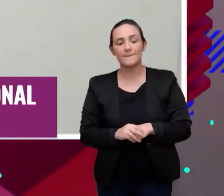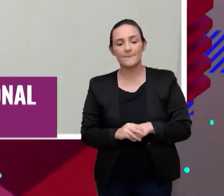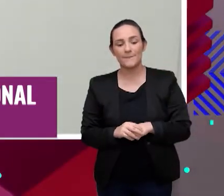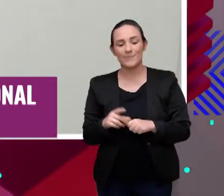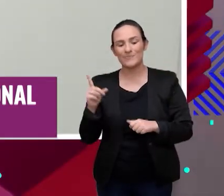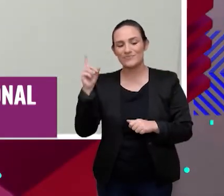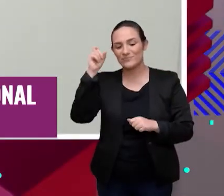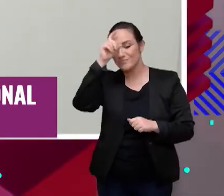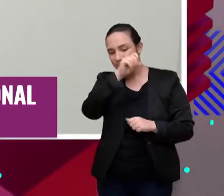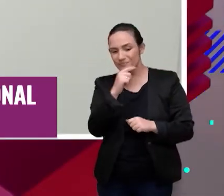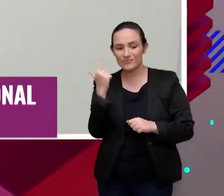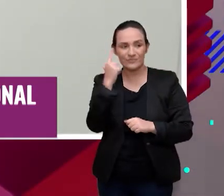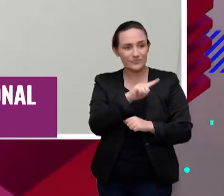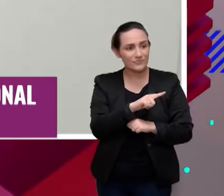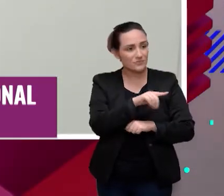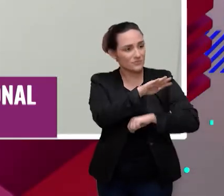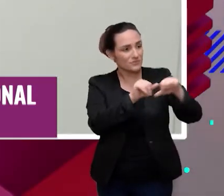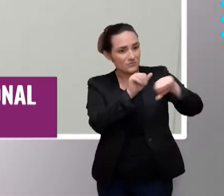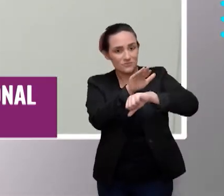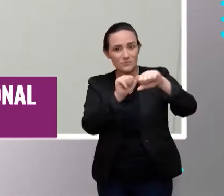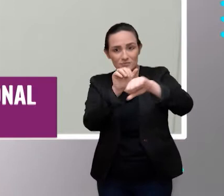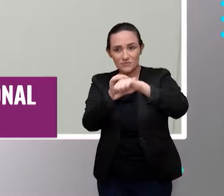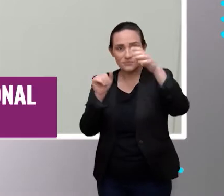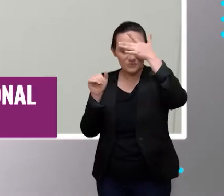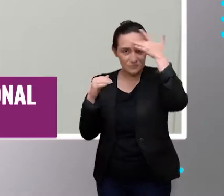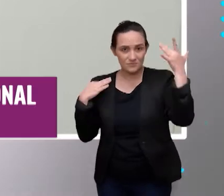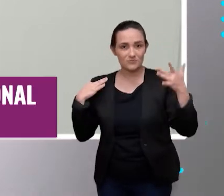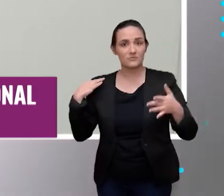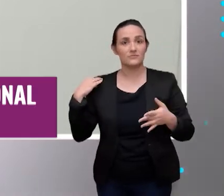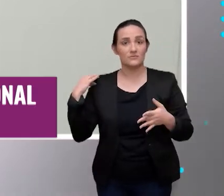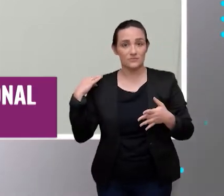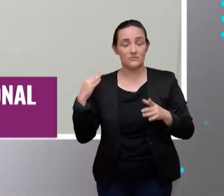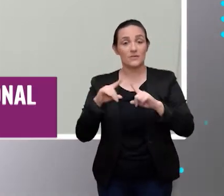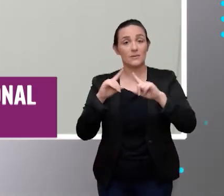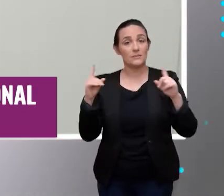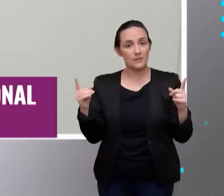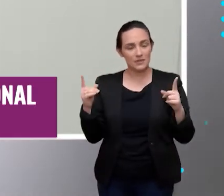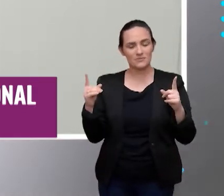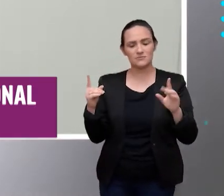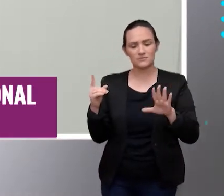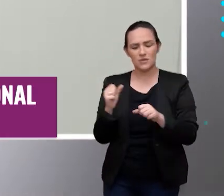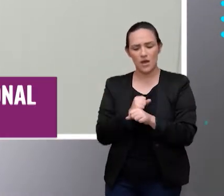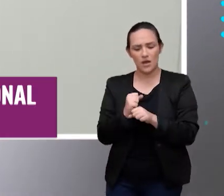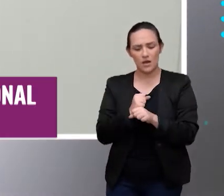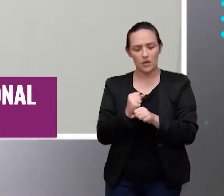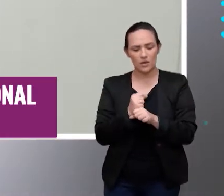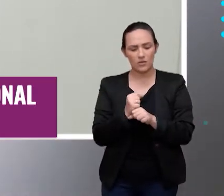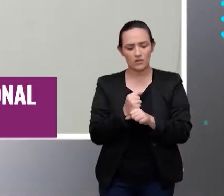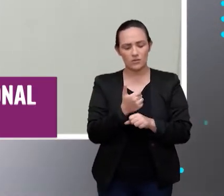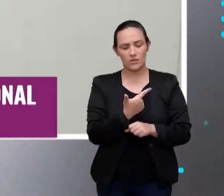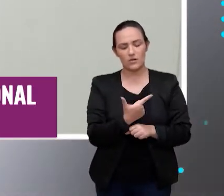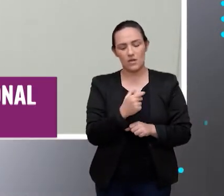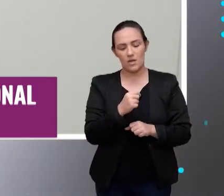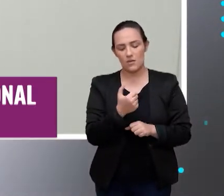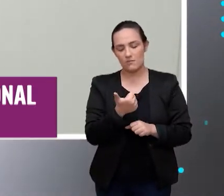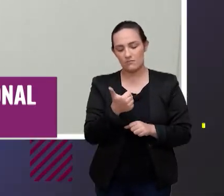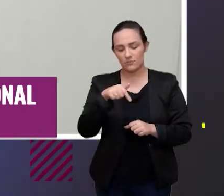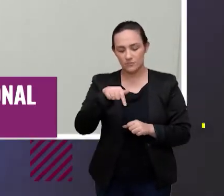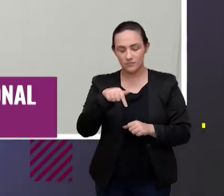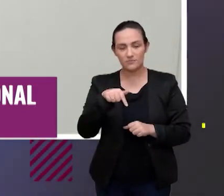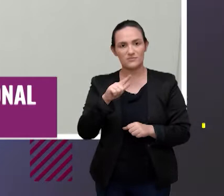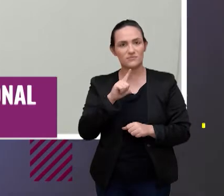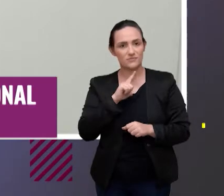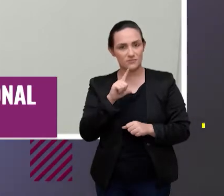para o voluntariado. Mas desde 2017 nós colocamos um site no ar, né?